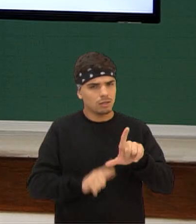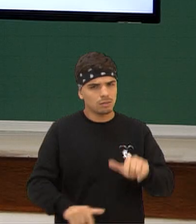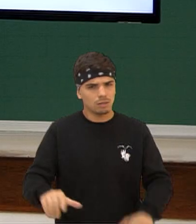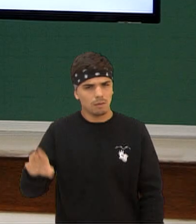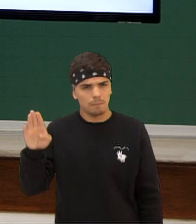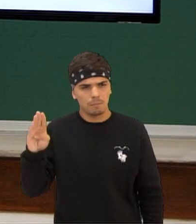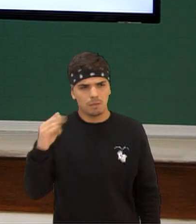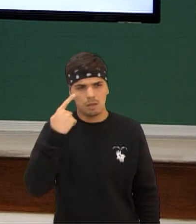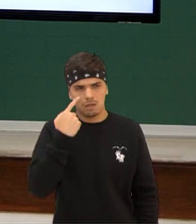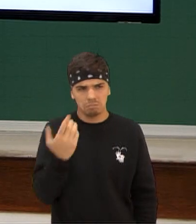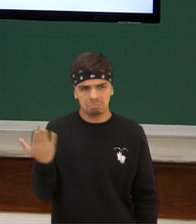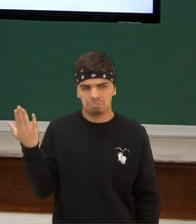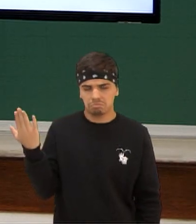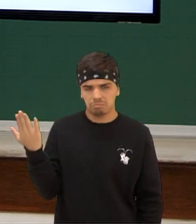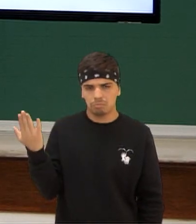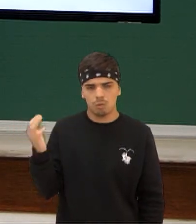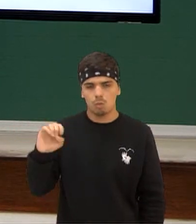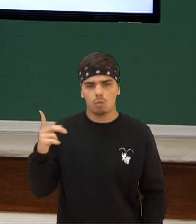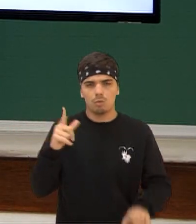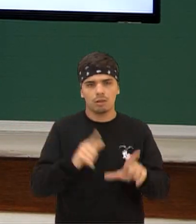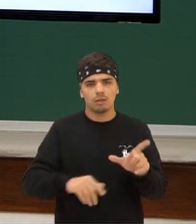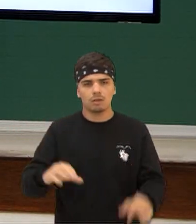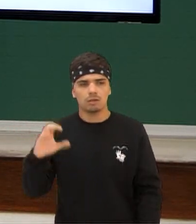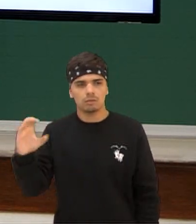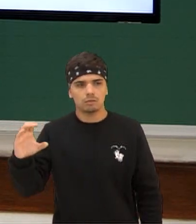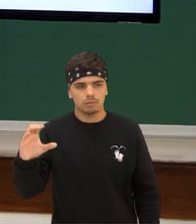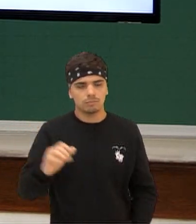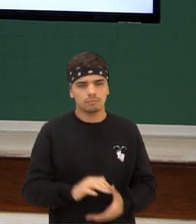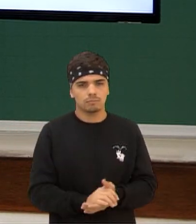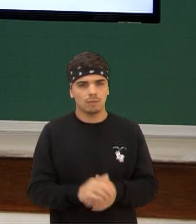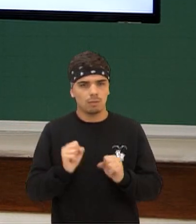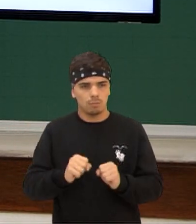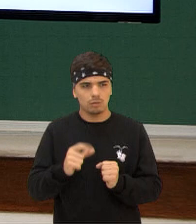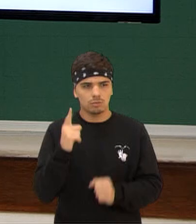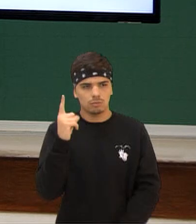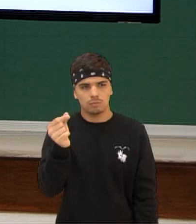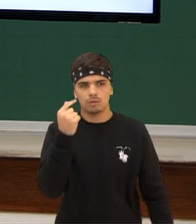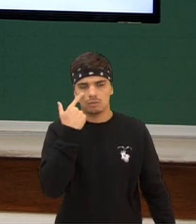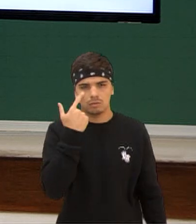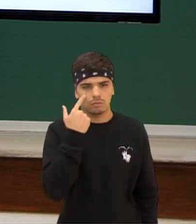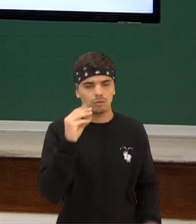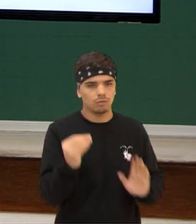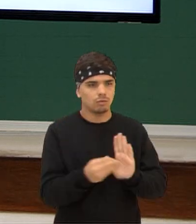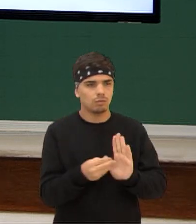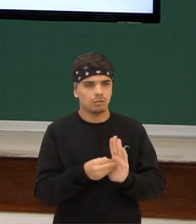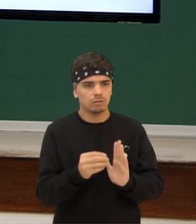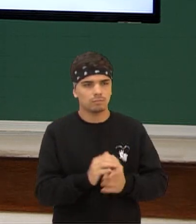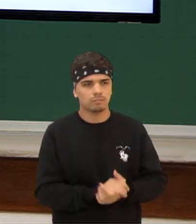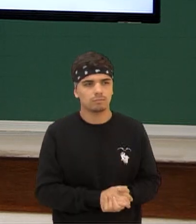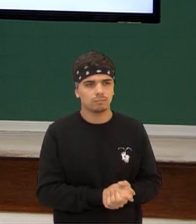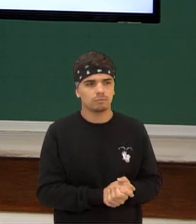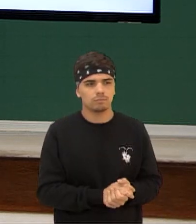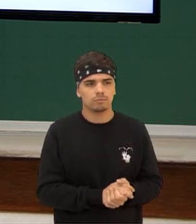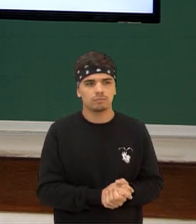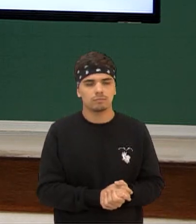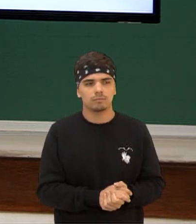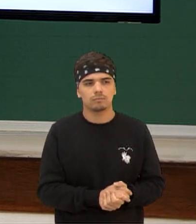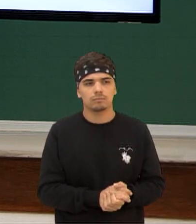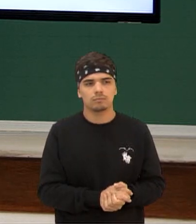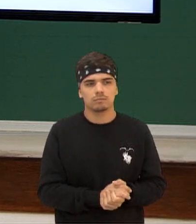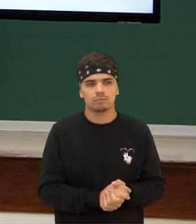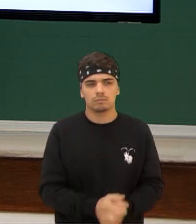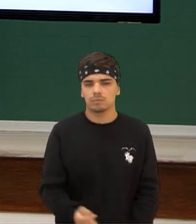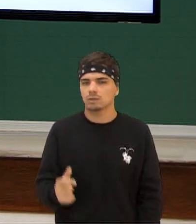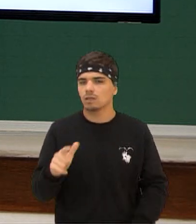B 200 ou será que a letra C quer vamos conferir então o que que você colocou aí vamos lá número 1